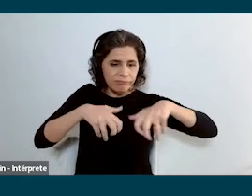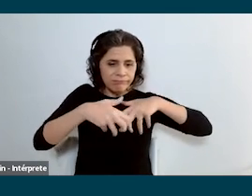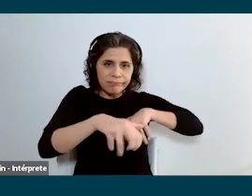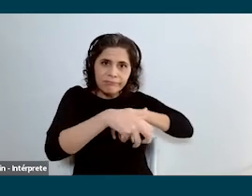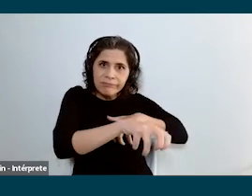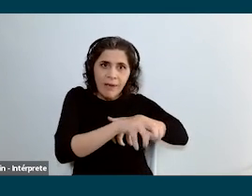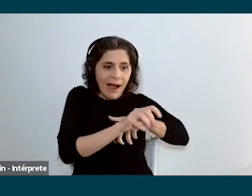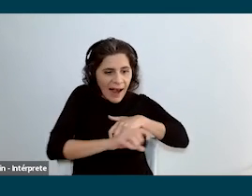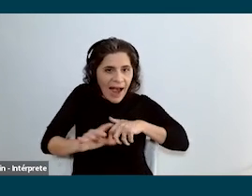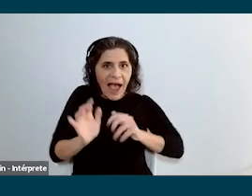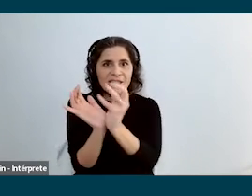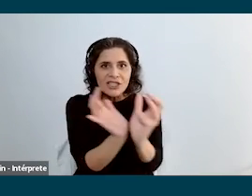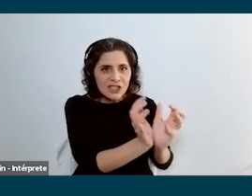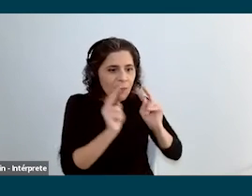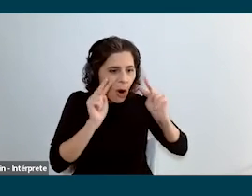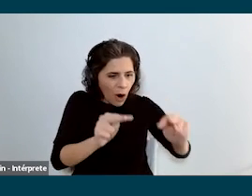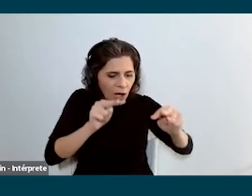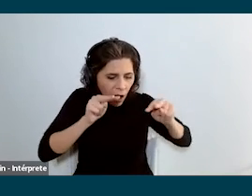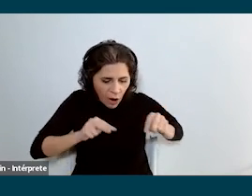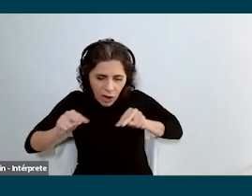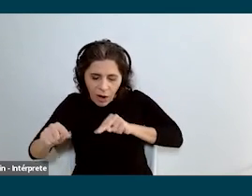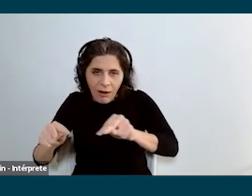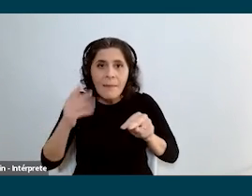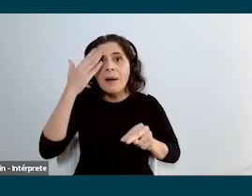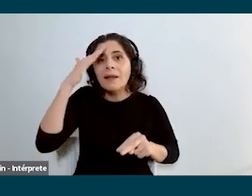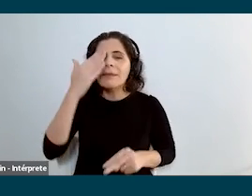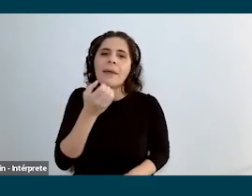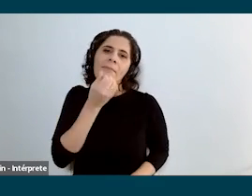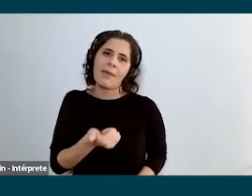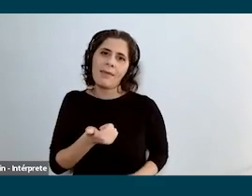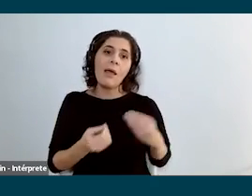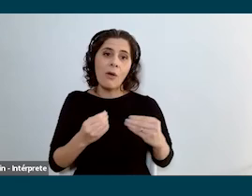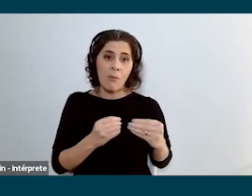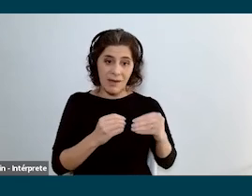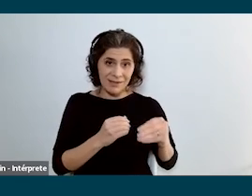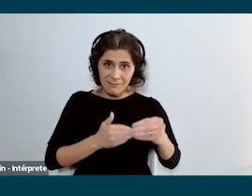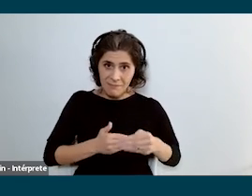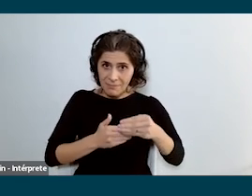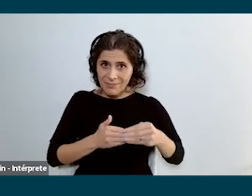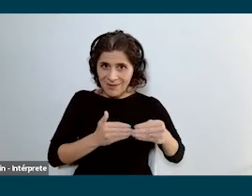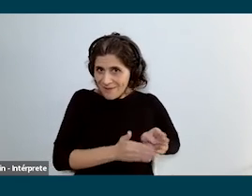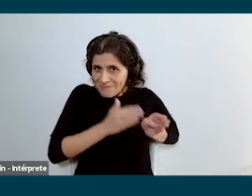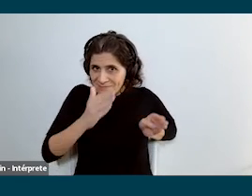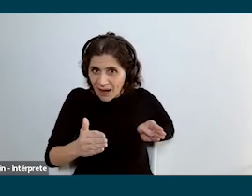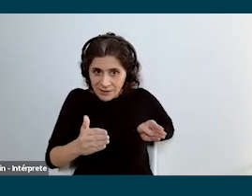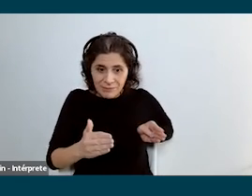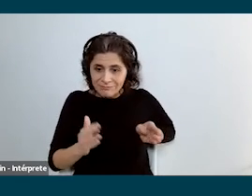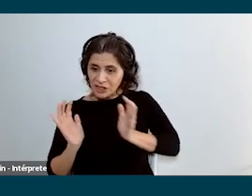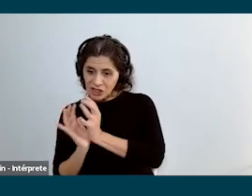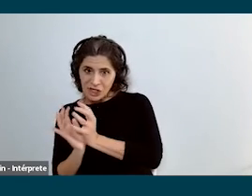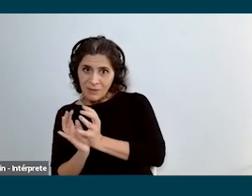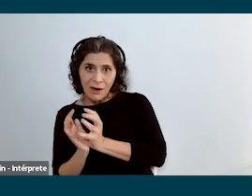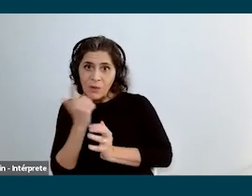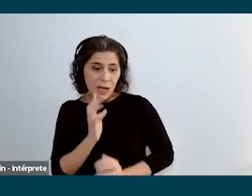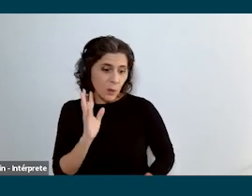vai precisar decompor no nível a mais, olhar para essa jornada, olhar para os passos, entender, bem, a gente tem esse passo vai para esse, mas o nosso